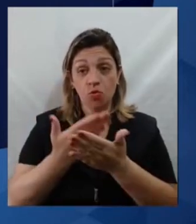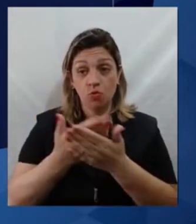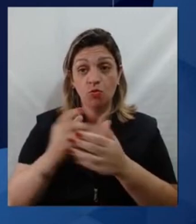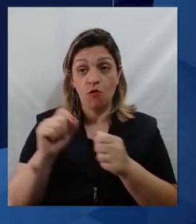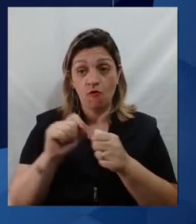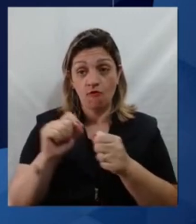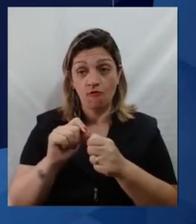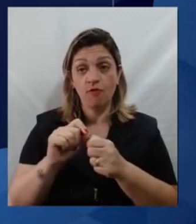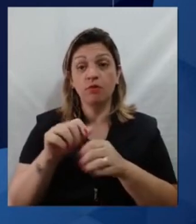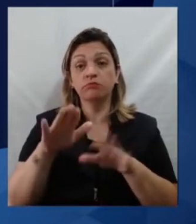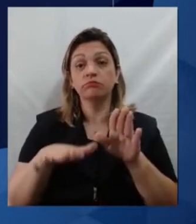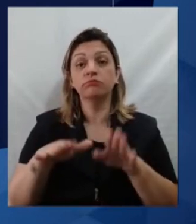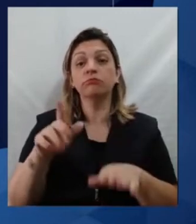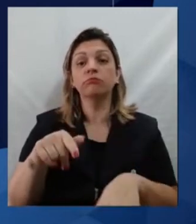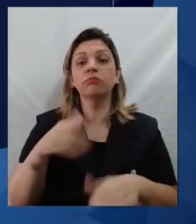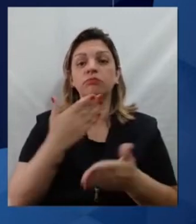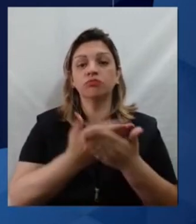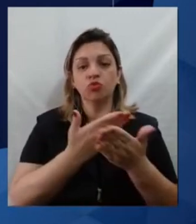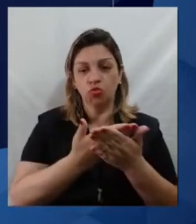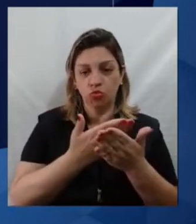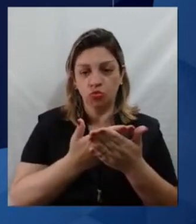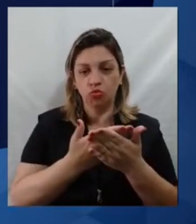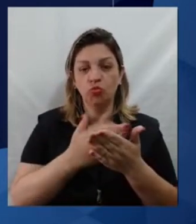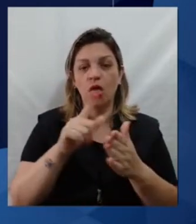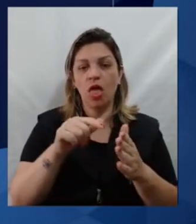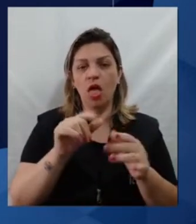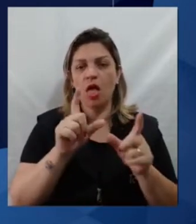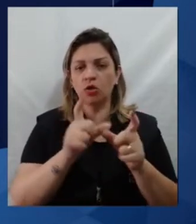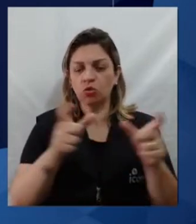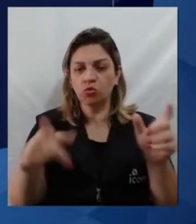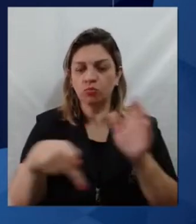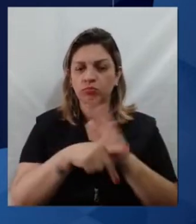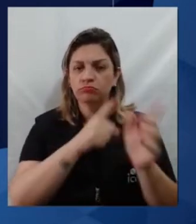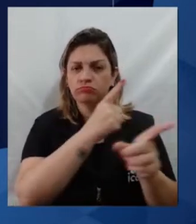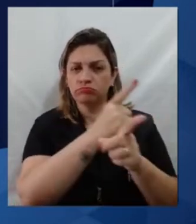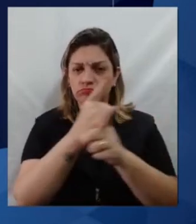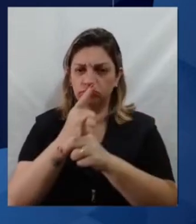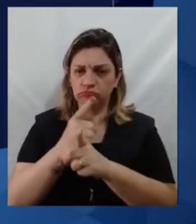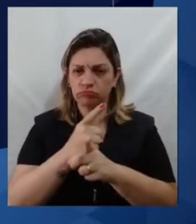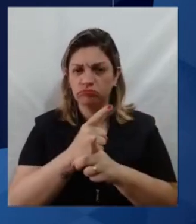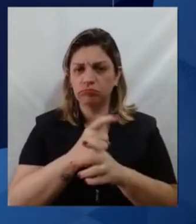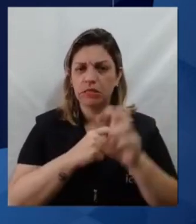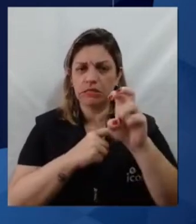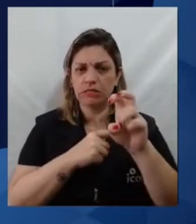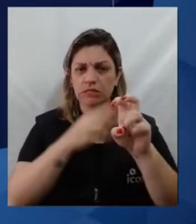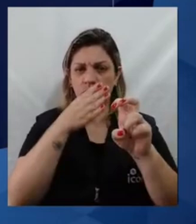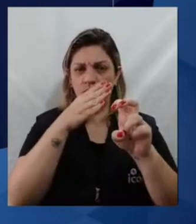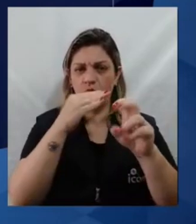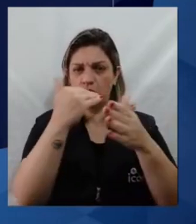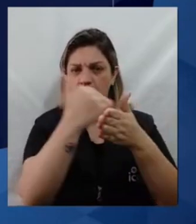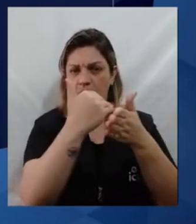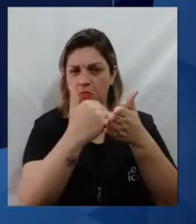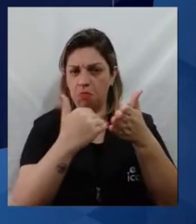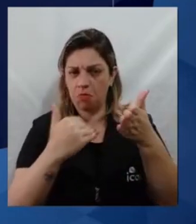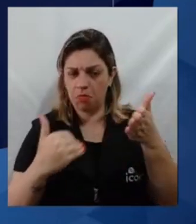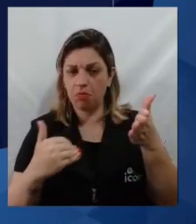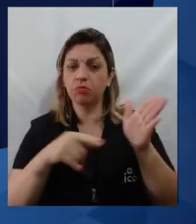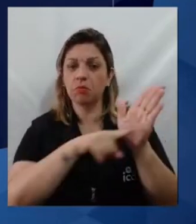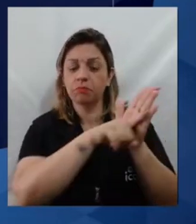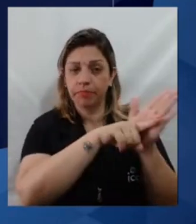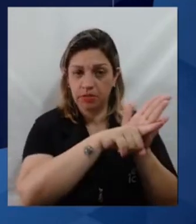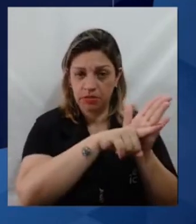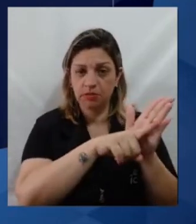de Axel e Omeley, que é uma estrutura que consiste em identificar, em 5 etapas, identificar as questões de pesquisa, identificar os